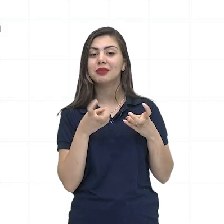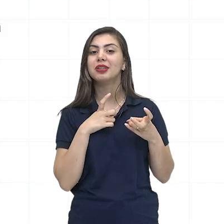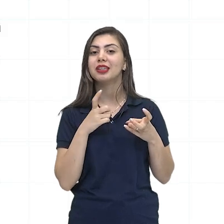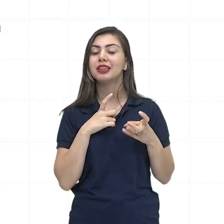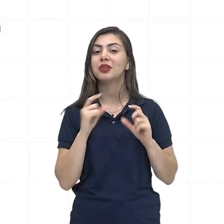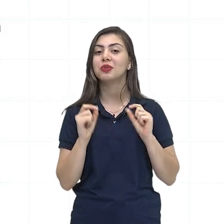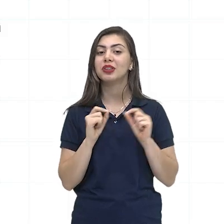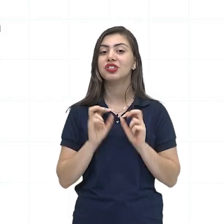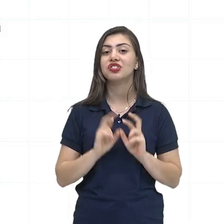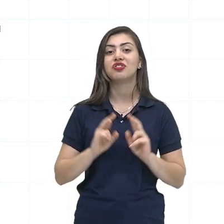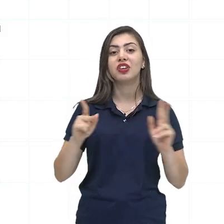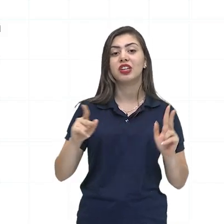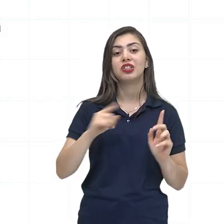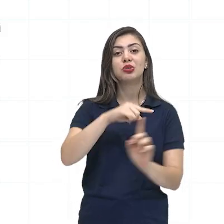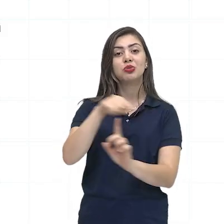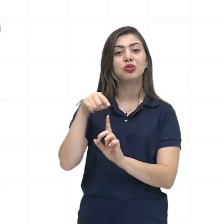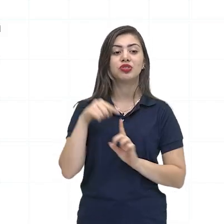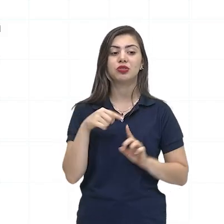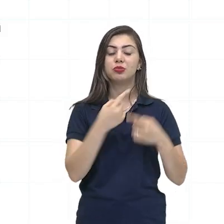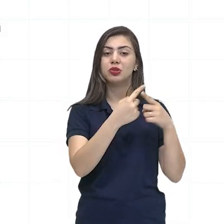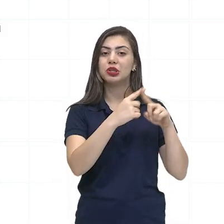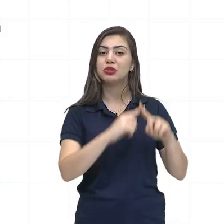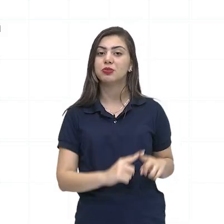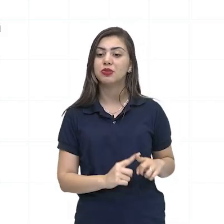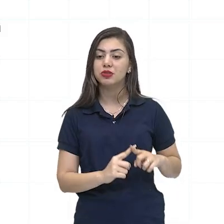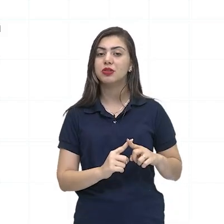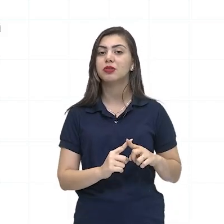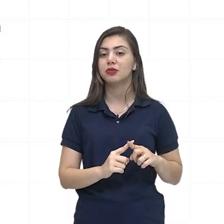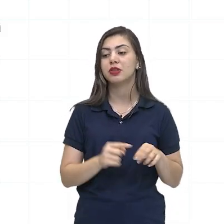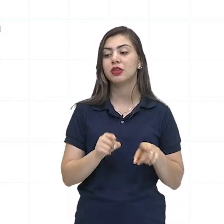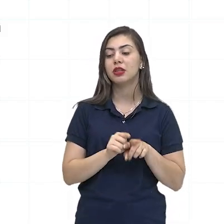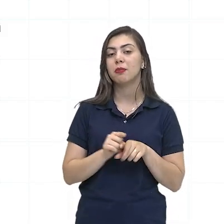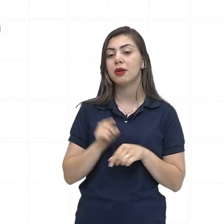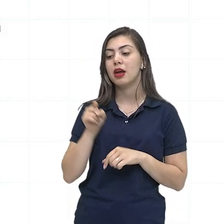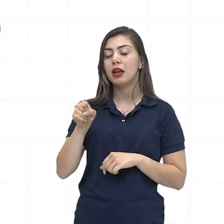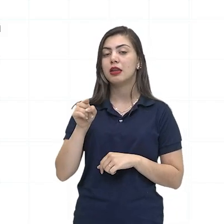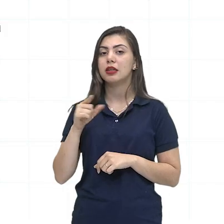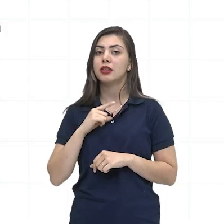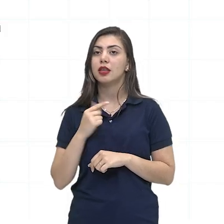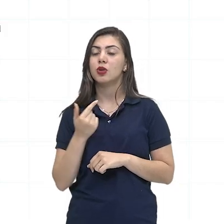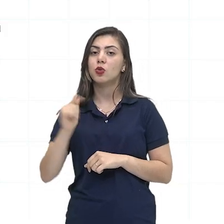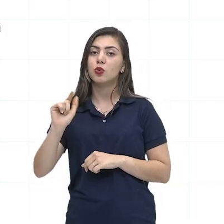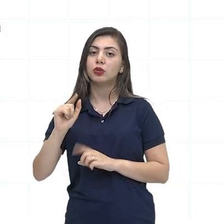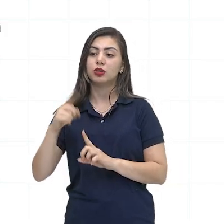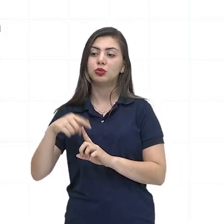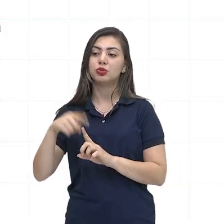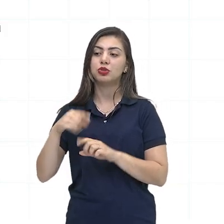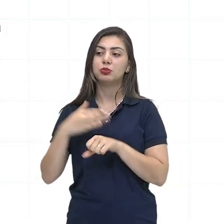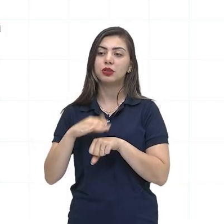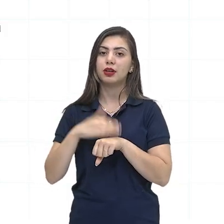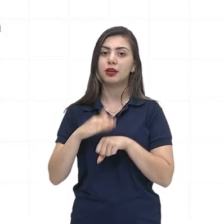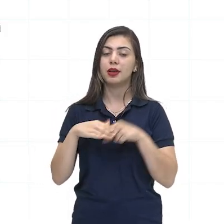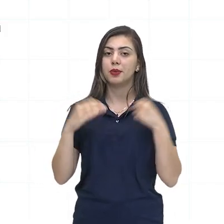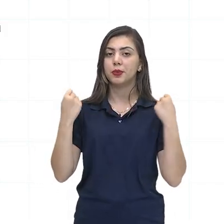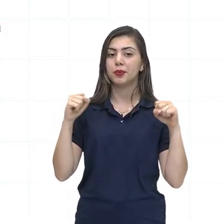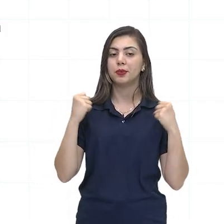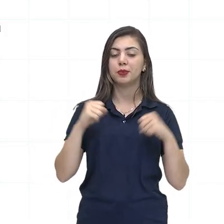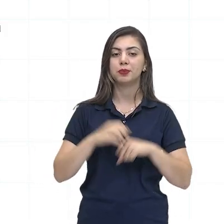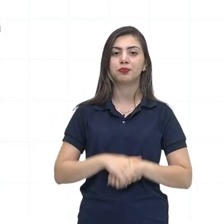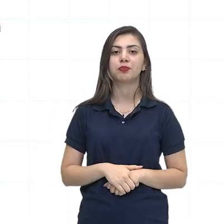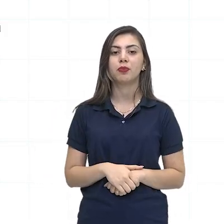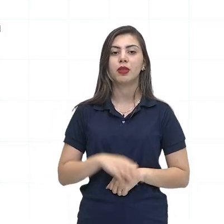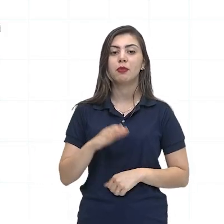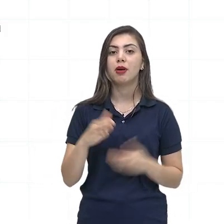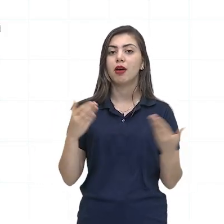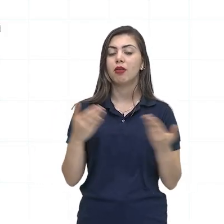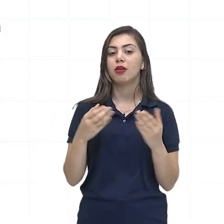conseguimos perceber aí a diferença entre ginástica competitiva e não competitiva. Vamos relembrar algumas características